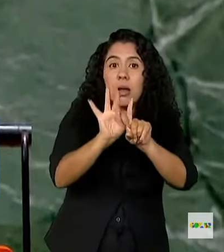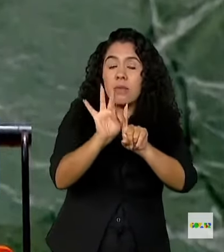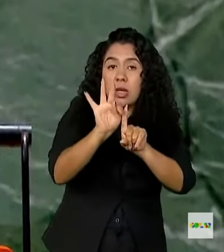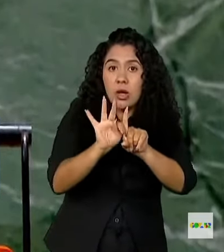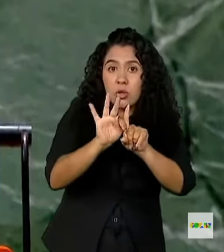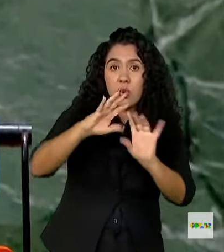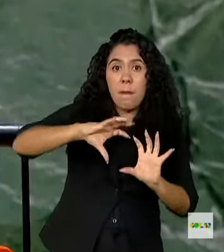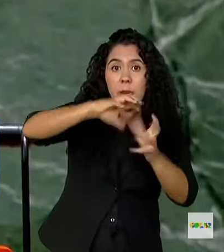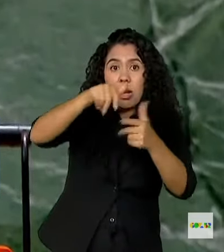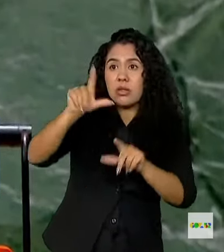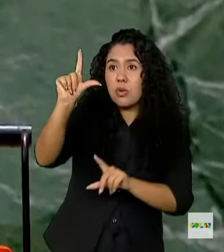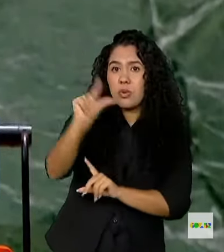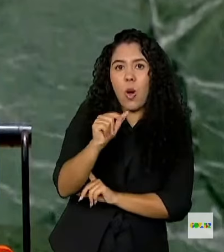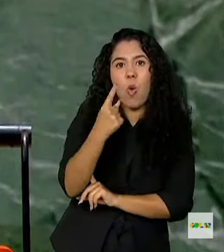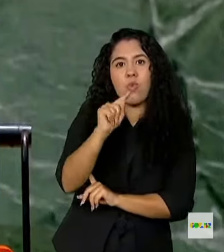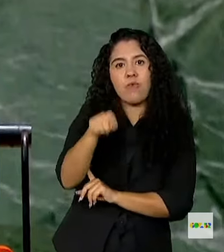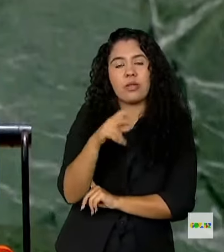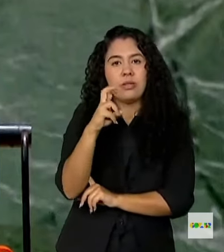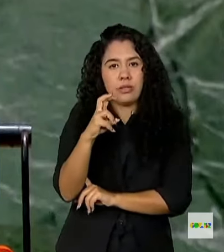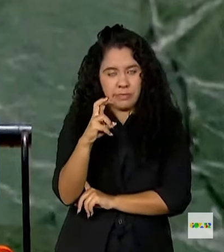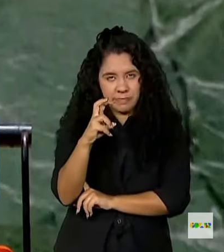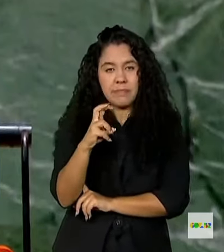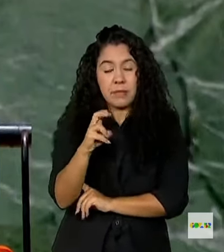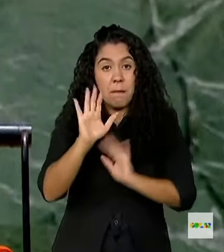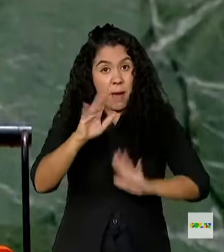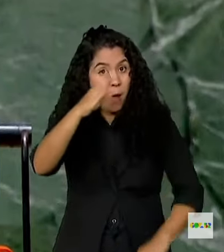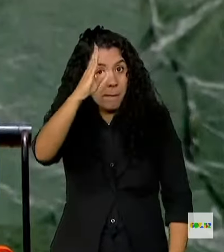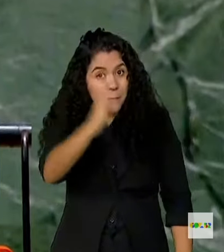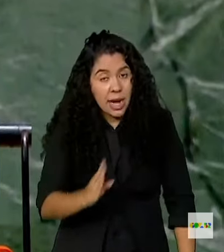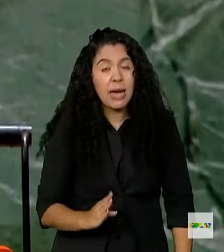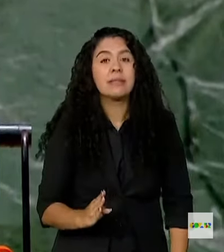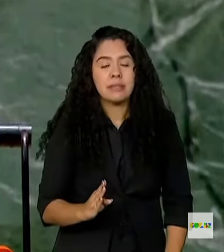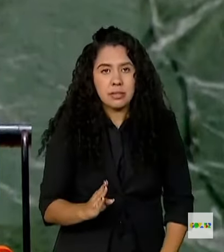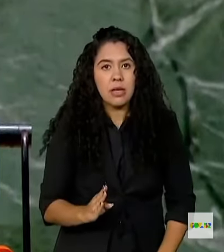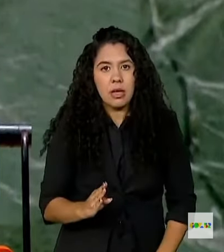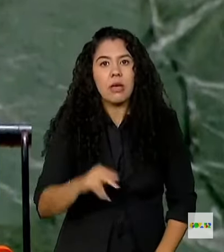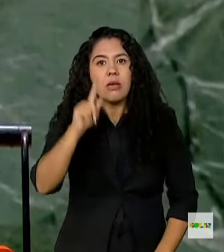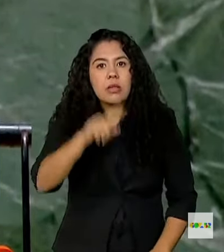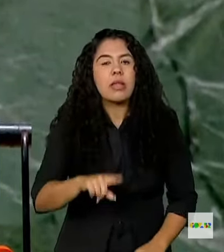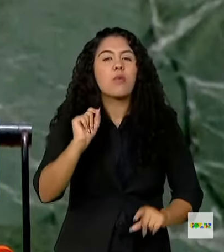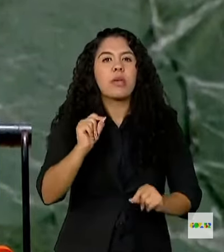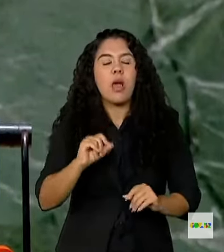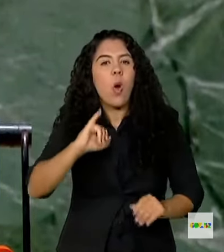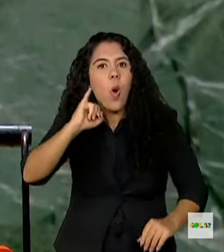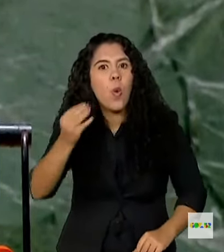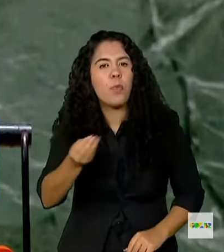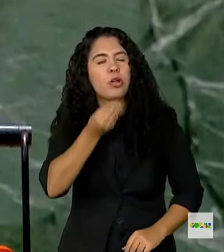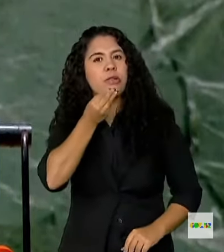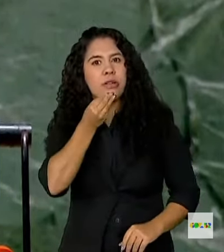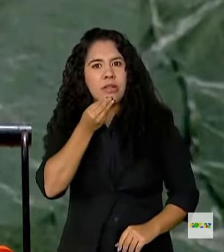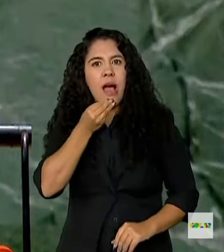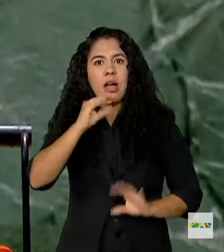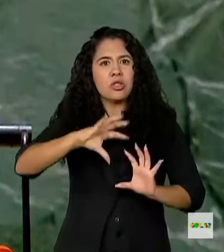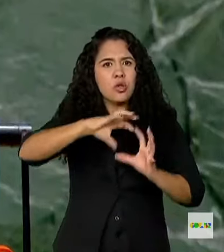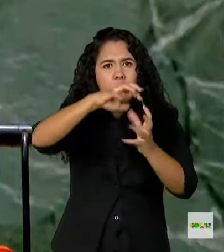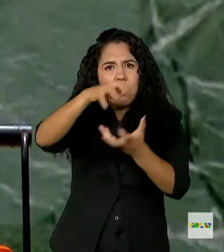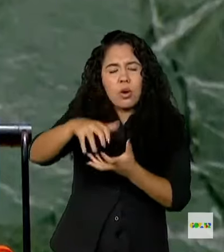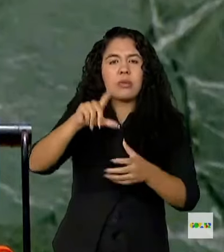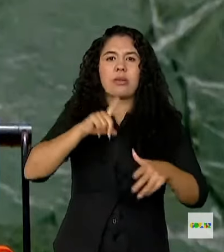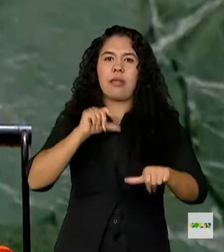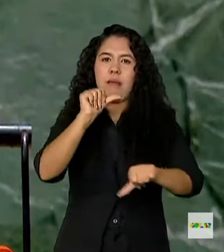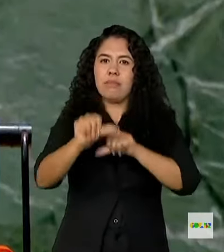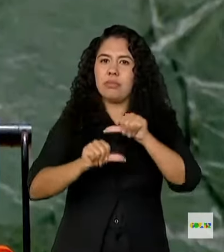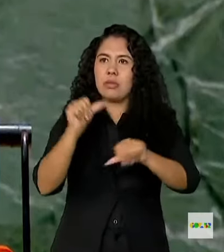a 1,5 graus. O Brasil desponta como celeiro de oportunidade neste mundo revolucionado pela